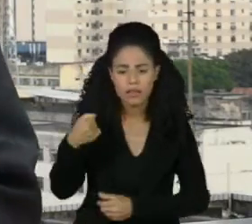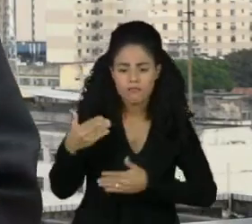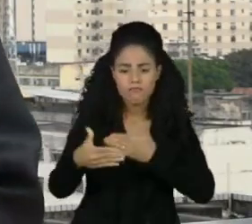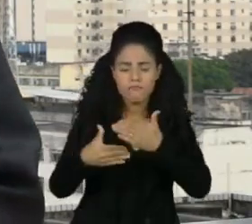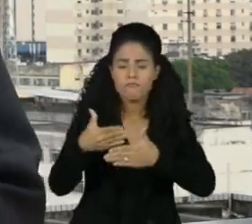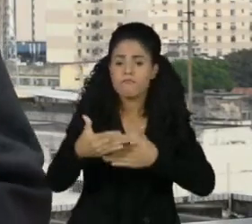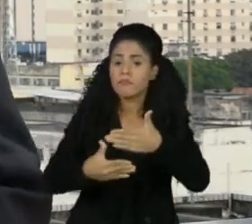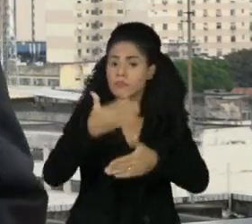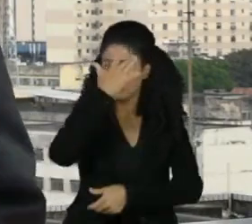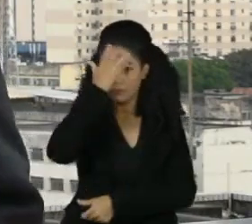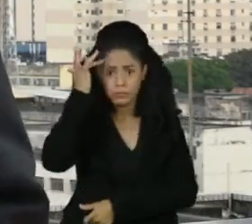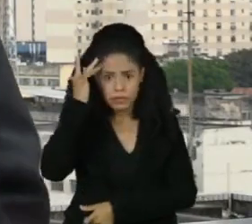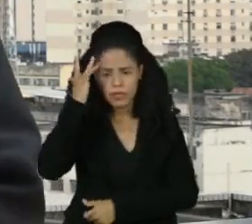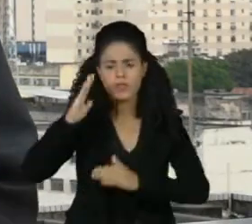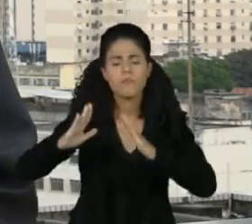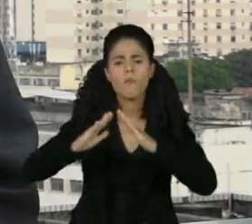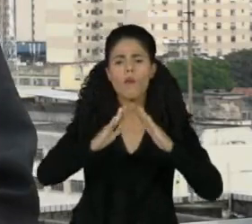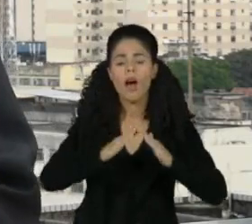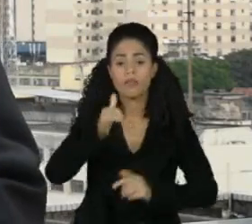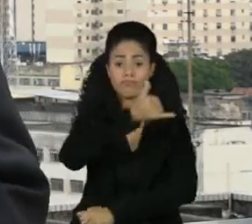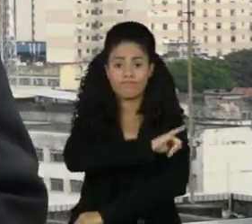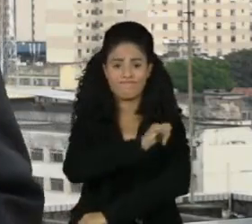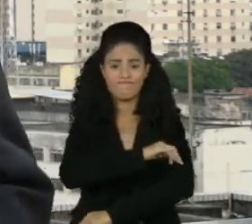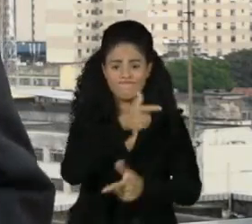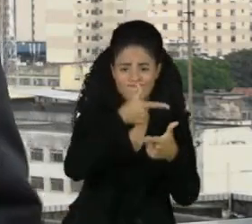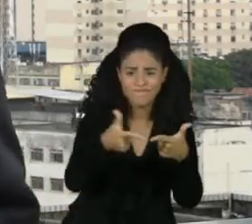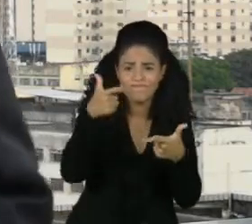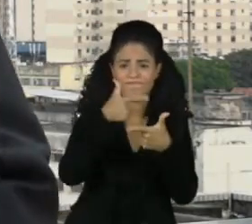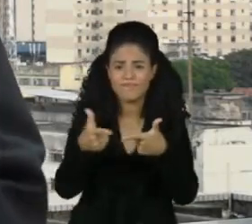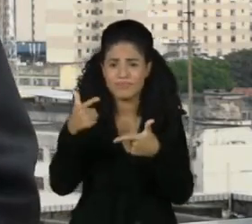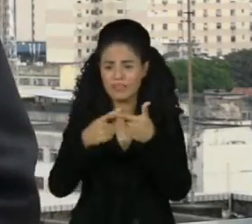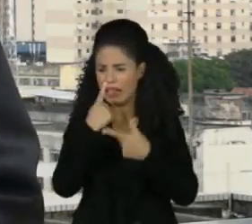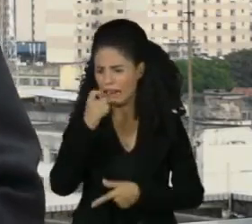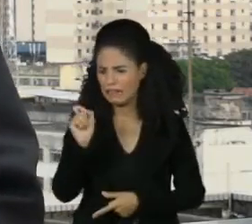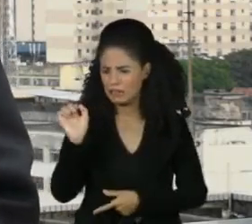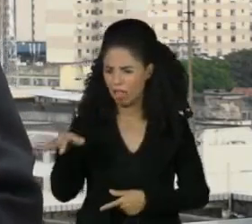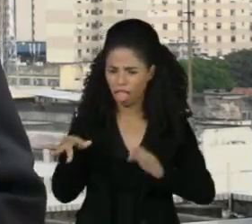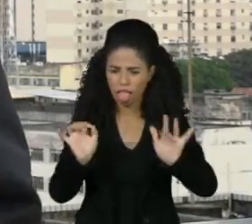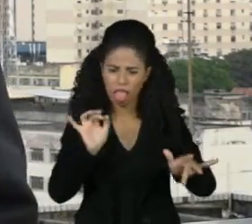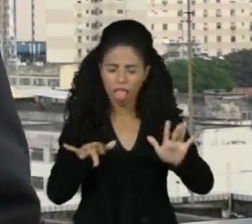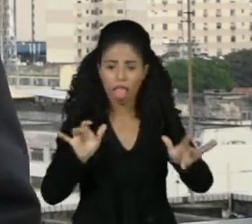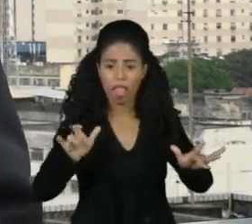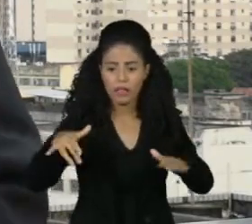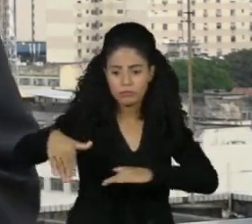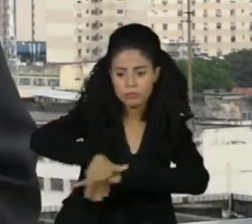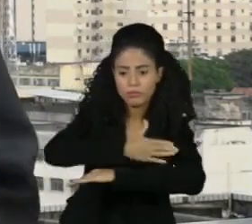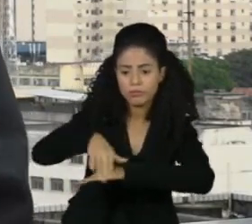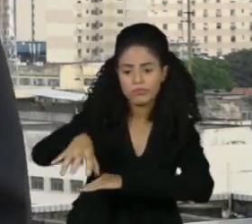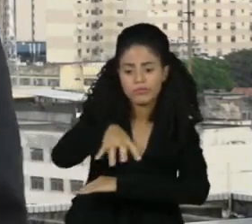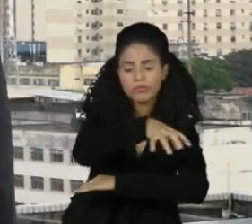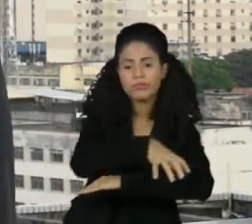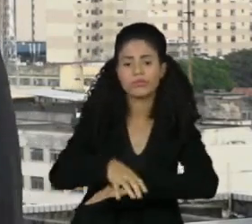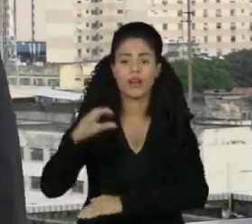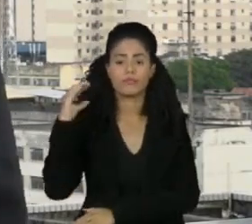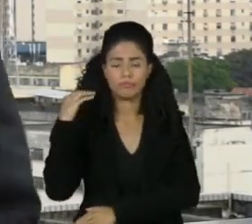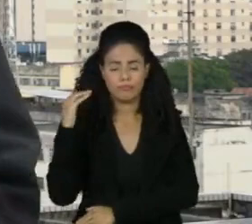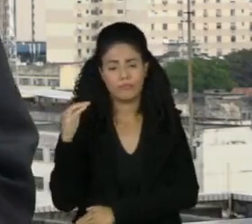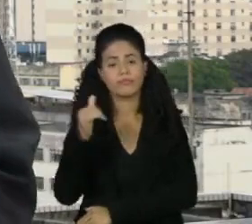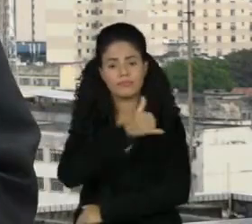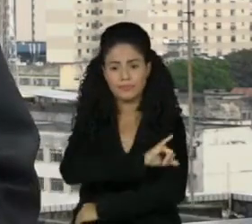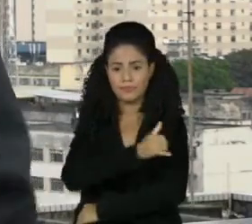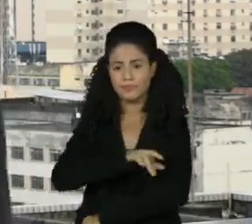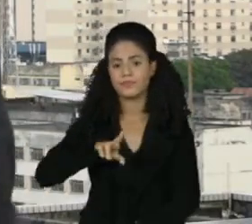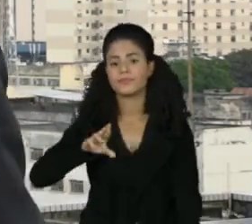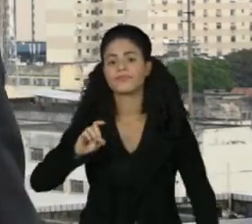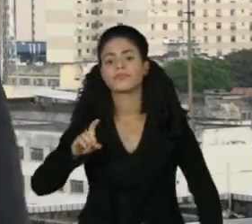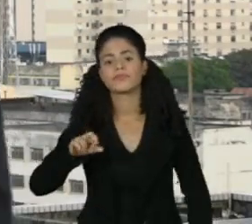Dias moradores do Rio de Janeiro reclamam do acúmulo de lixo em vários e da cidade de Niterói Rio de Janeiro